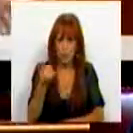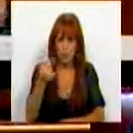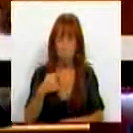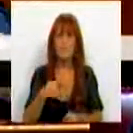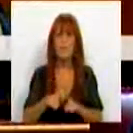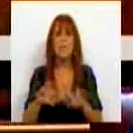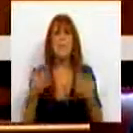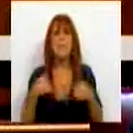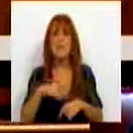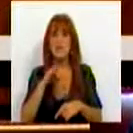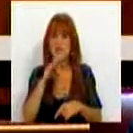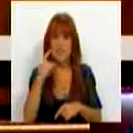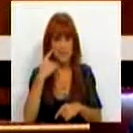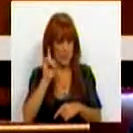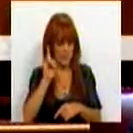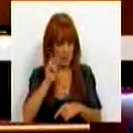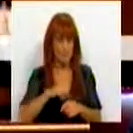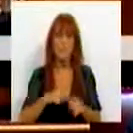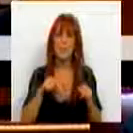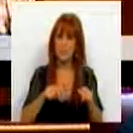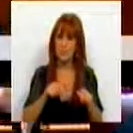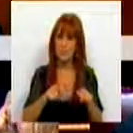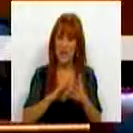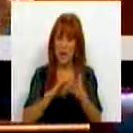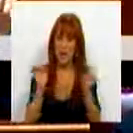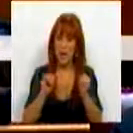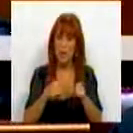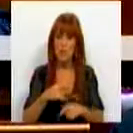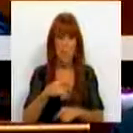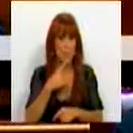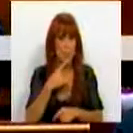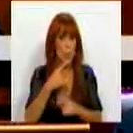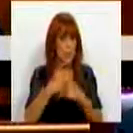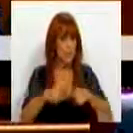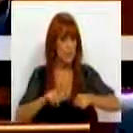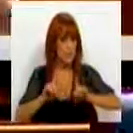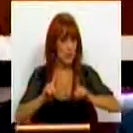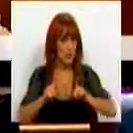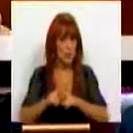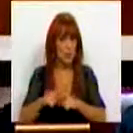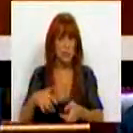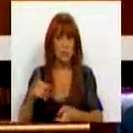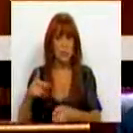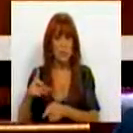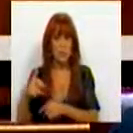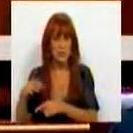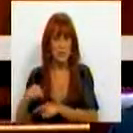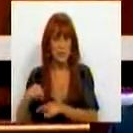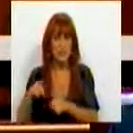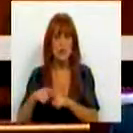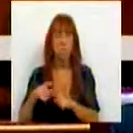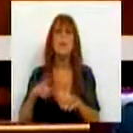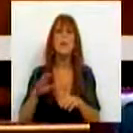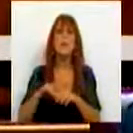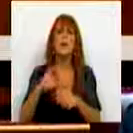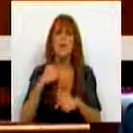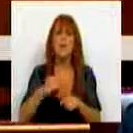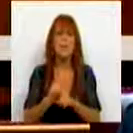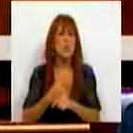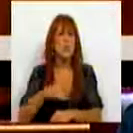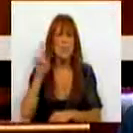Chamo, contudo, a atenção que este acordo é bastante diferente do TTIP, desde logo num elemento